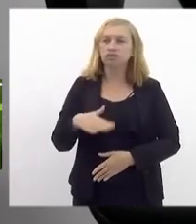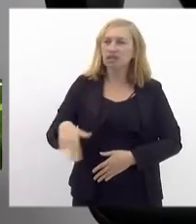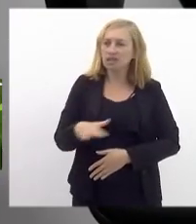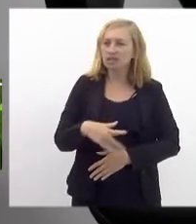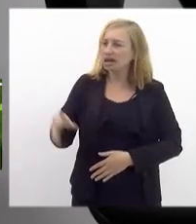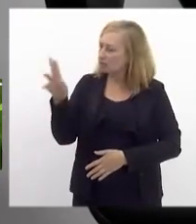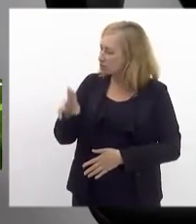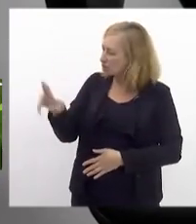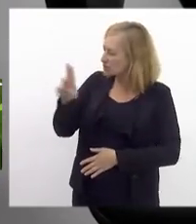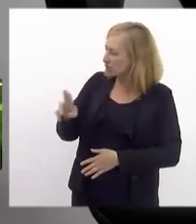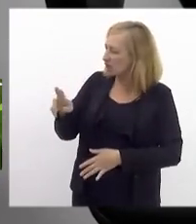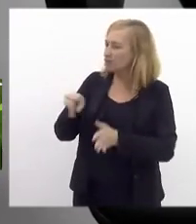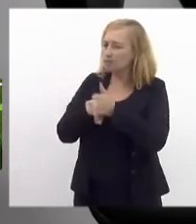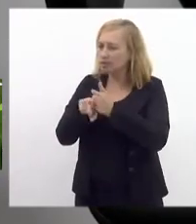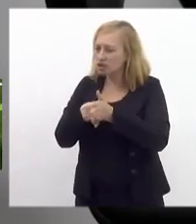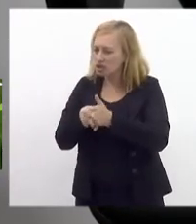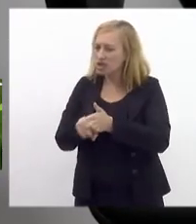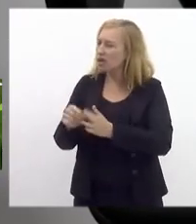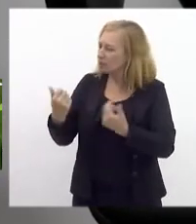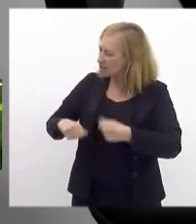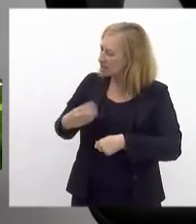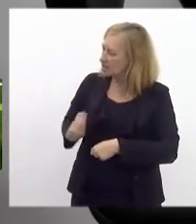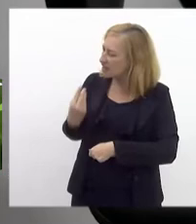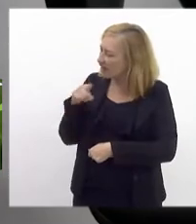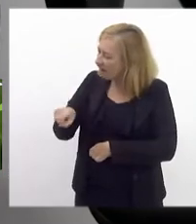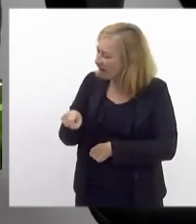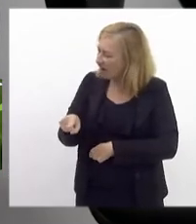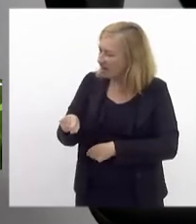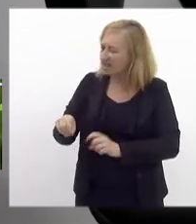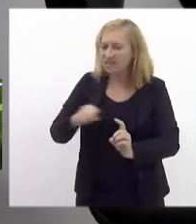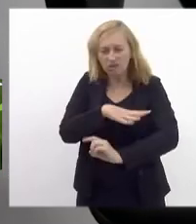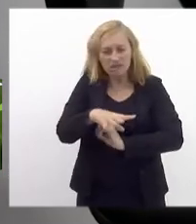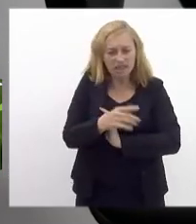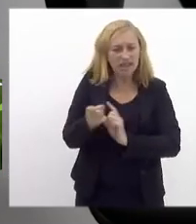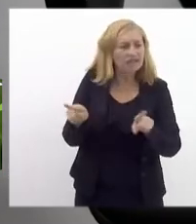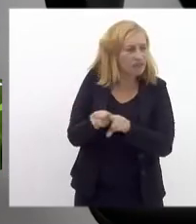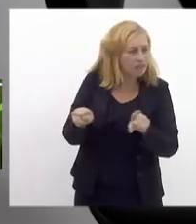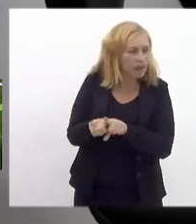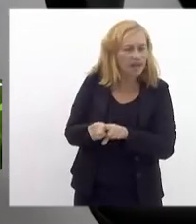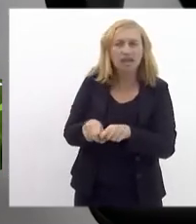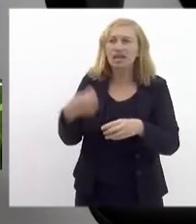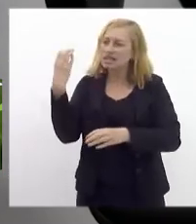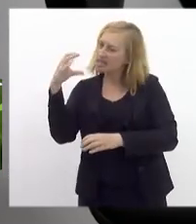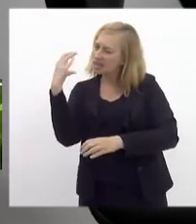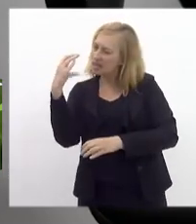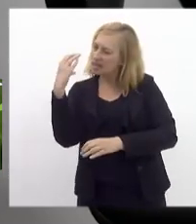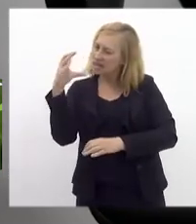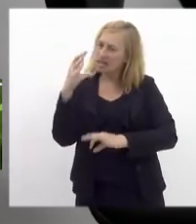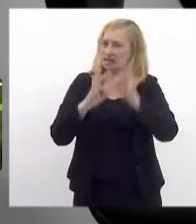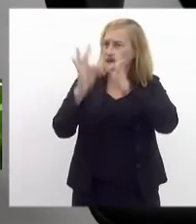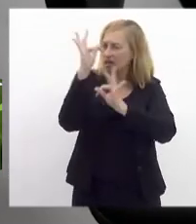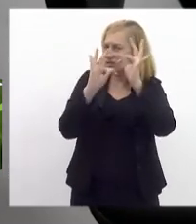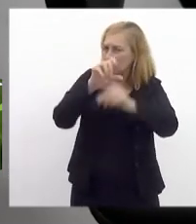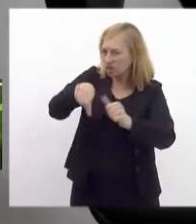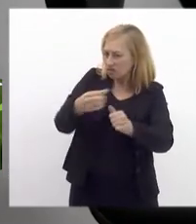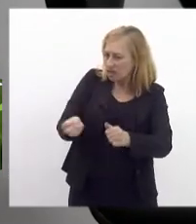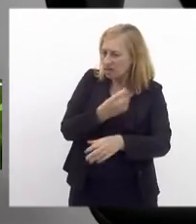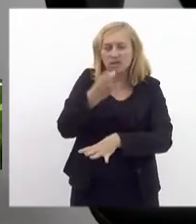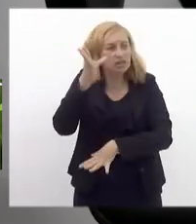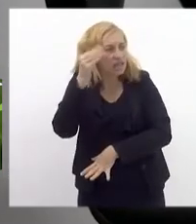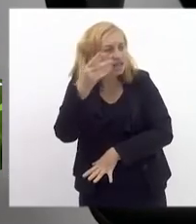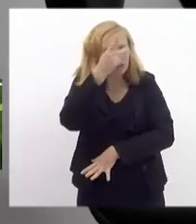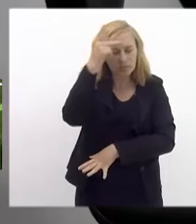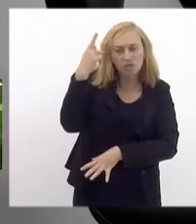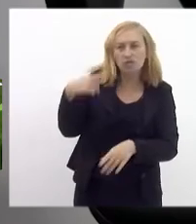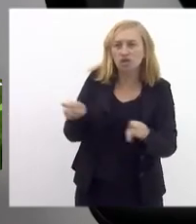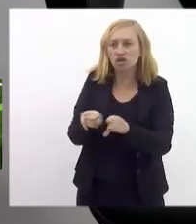universidades, das instituições de pesquisa, das entidades, tem que estar lá. E a sociedade civil também, porque ciência, tecnologia e inovação interessa para as pessoas também. Eu acho que